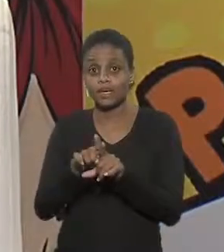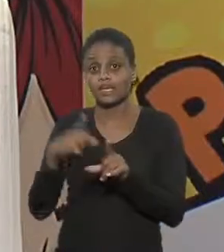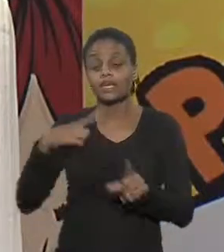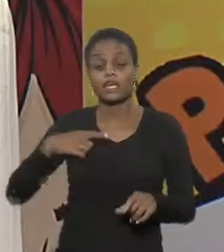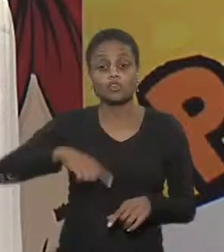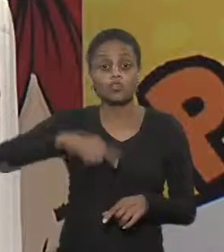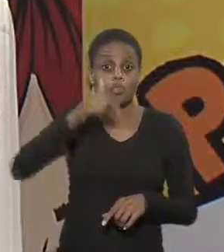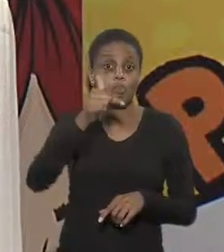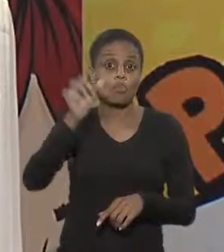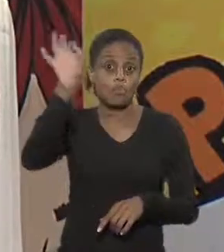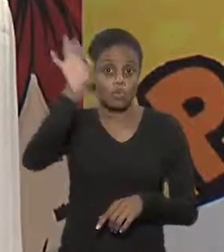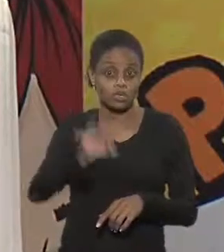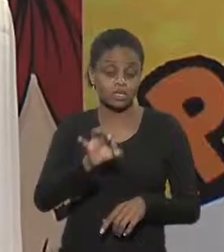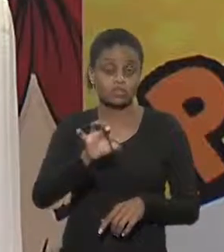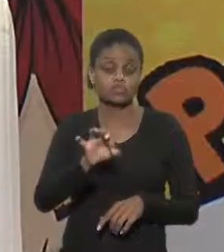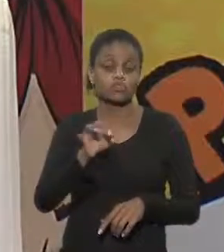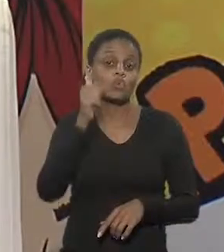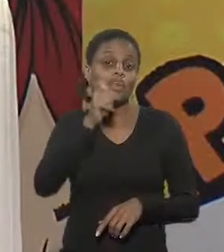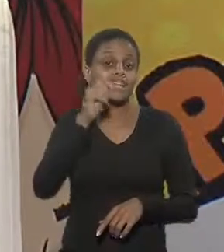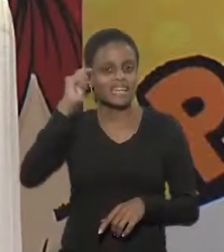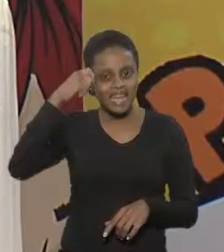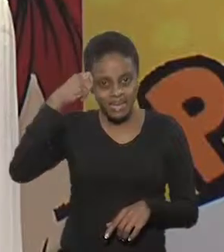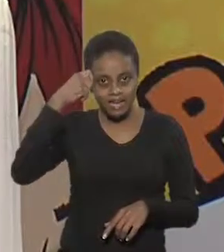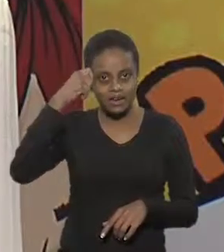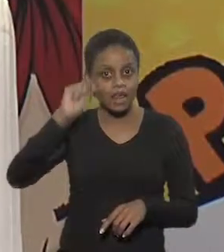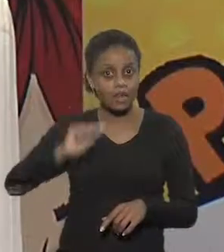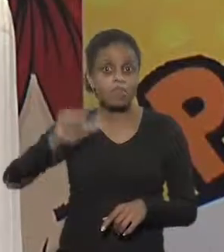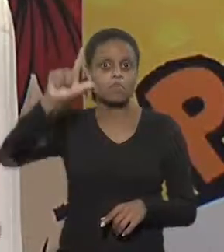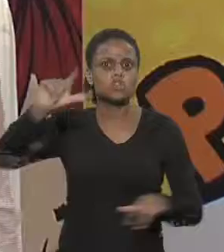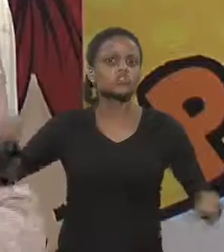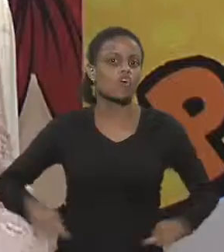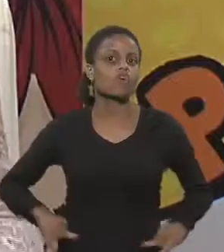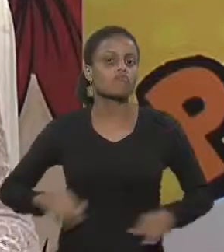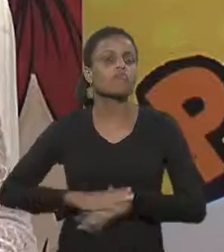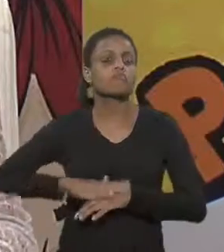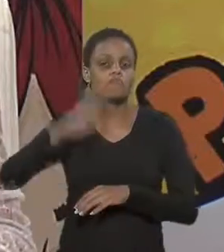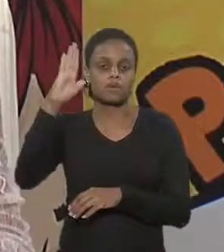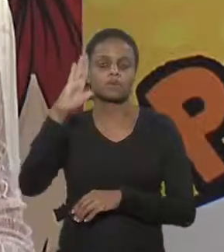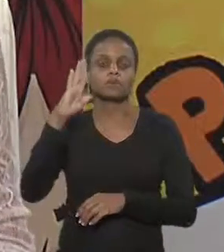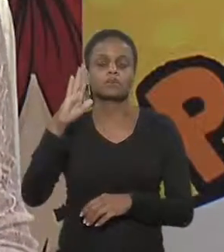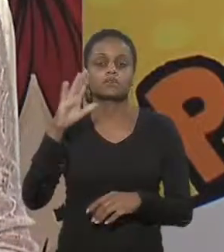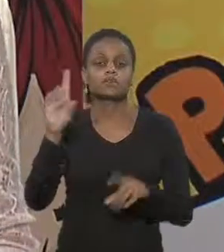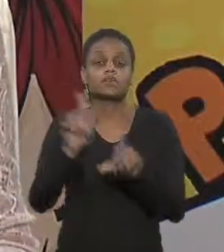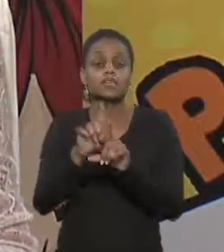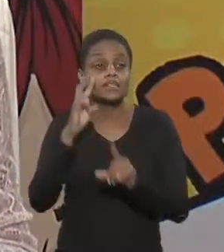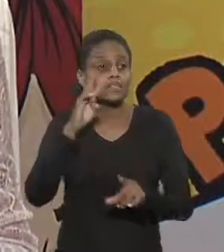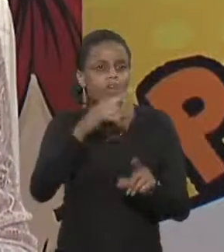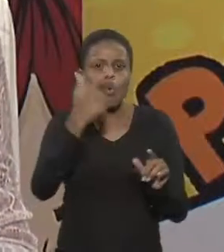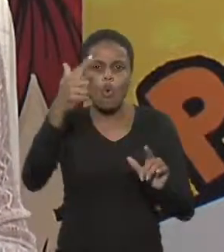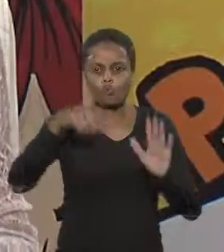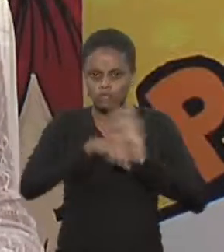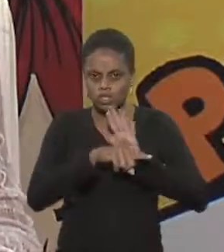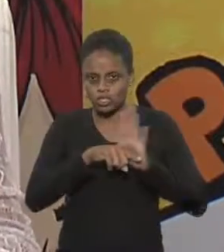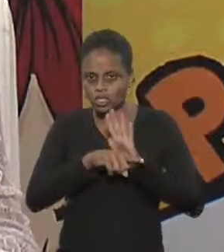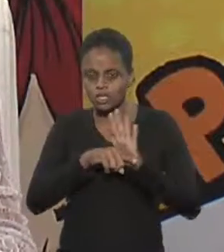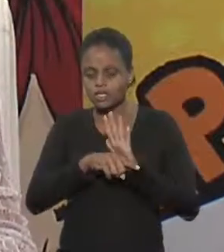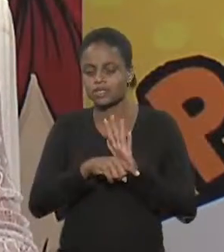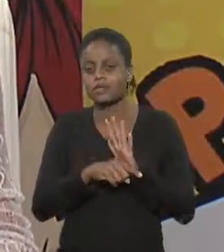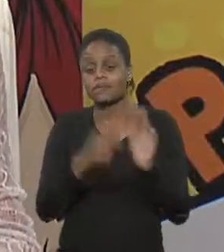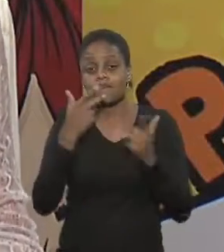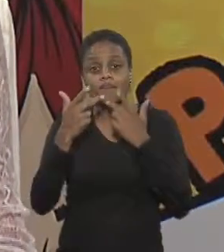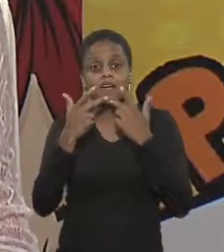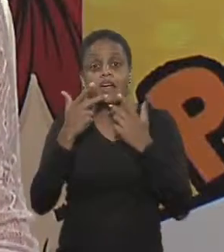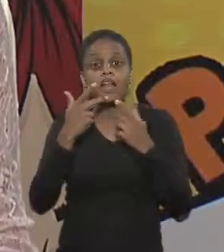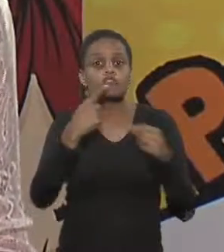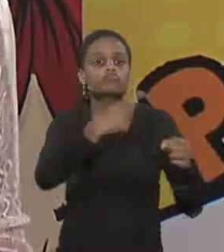mais afetadas, existe um percentual maior de mulheres negras, e a gente tem um dado interessante da seção Outros Olhares da